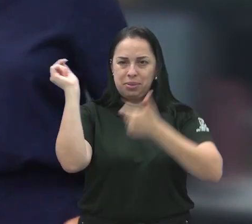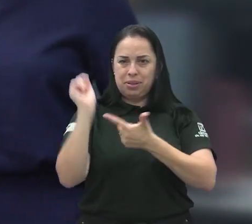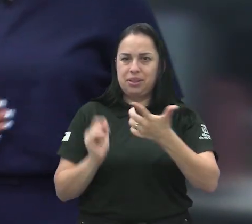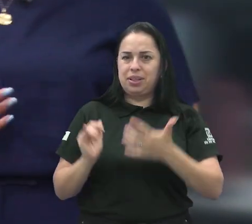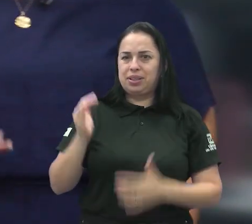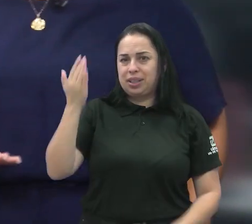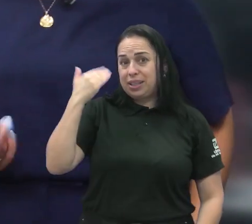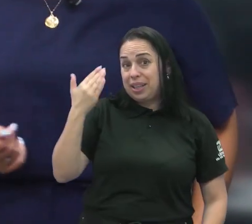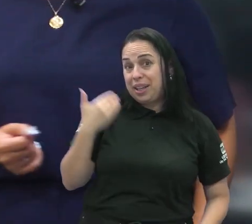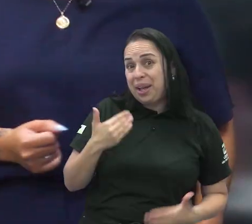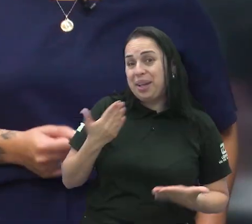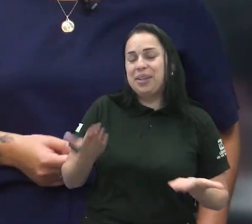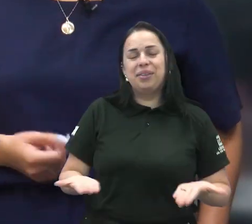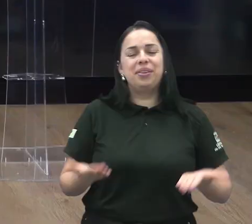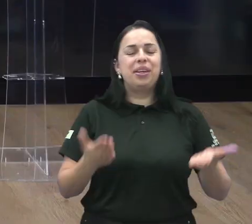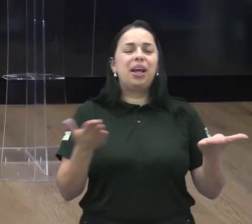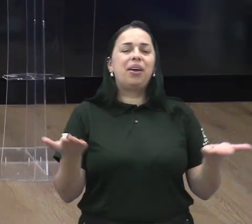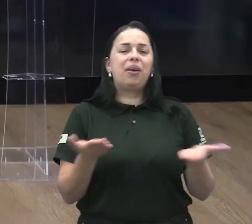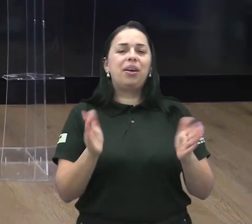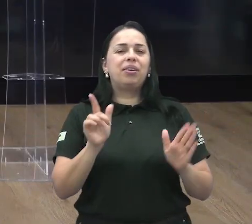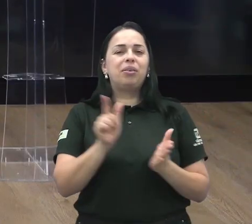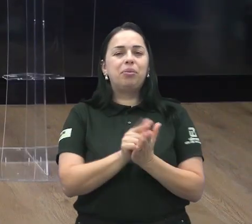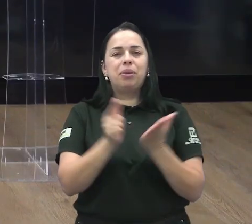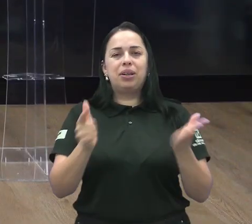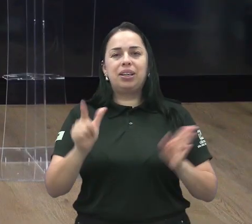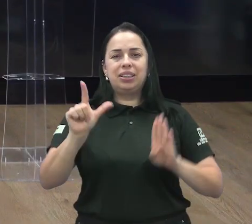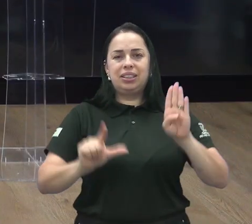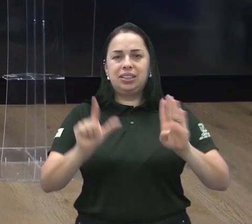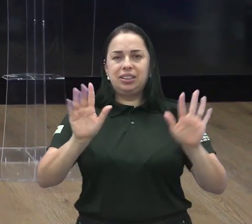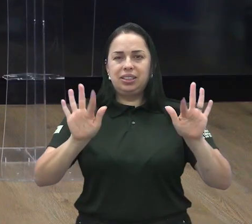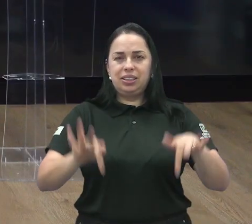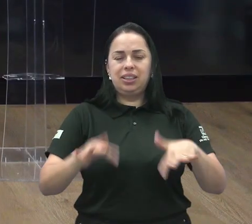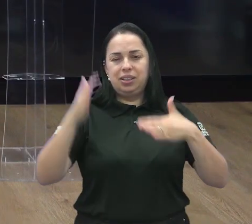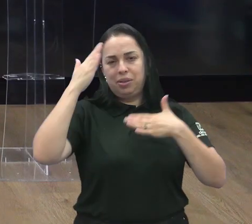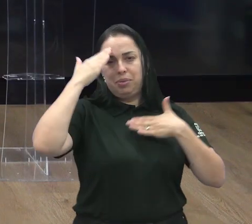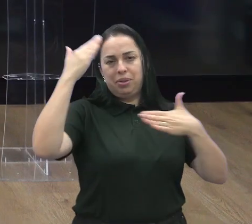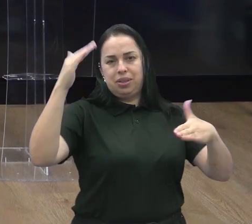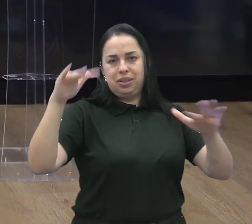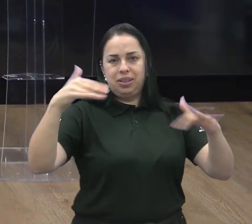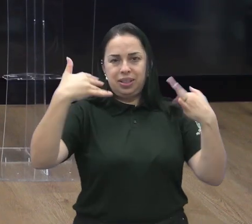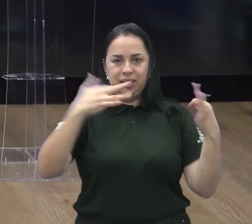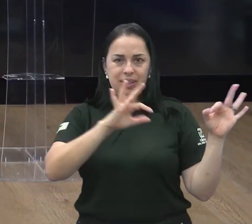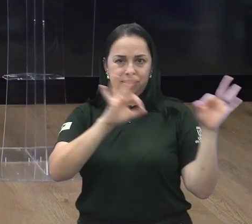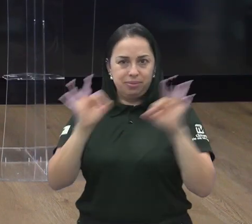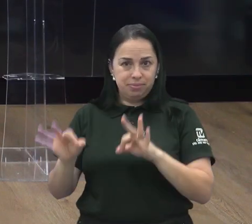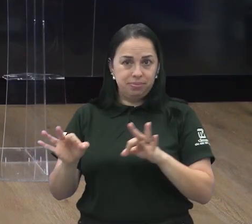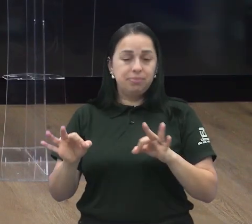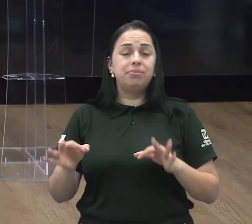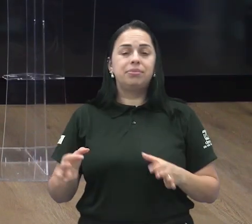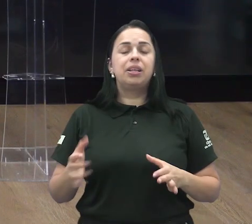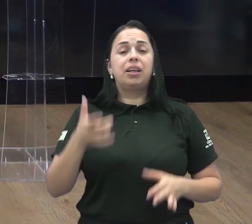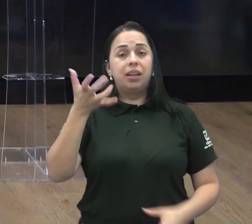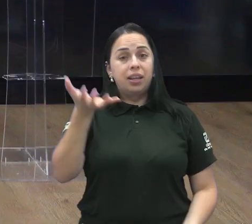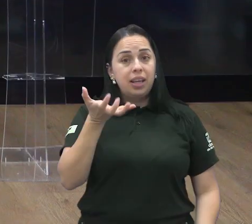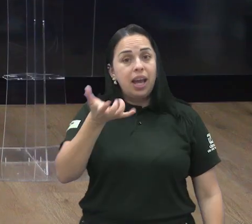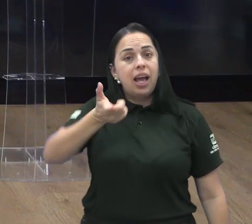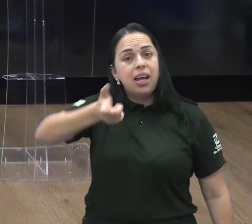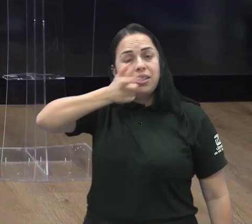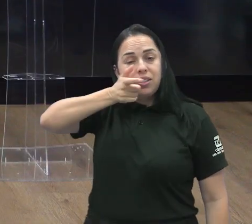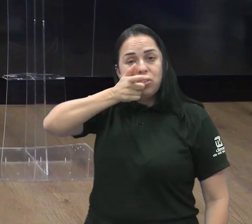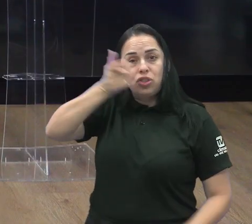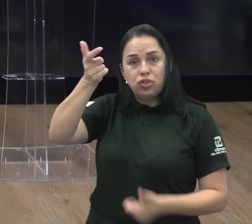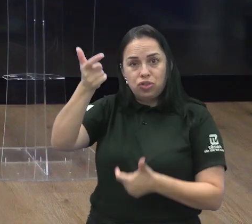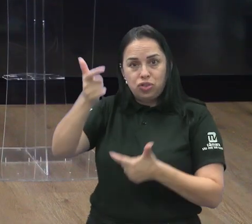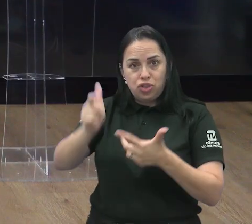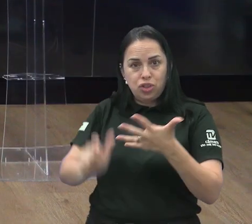Obrigada pelas informações, Érica. E chegamos ao fim do Boletim Legislativo de hoje. Obrigada pela sua companhia. Caso queira